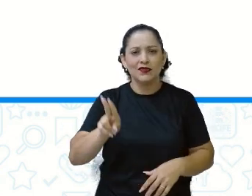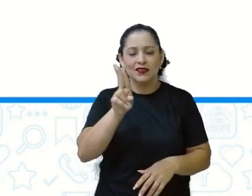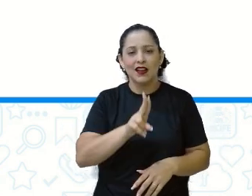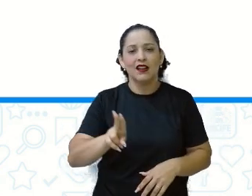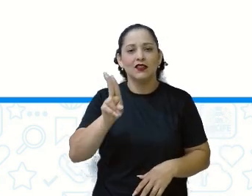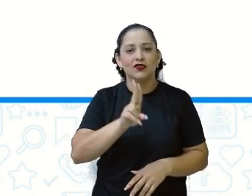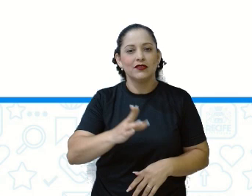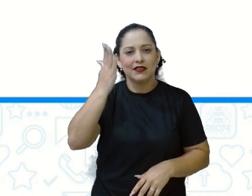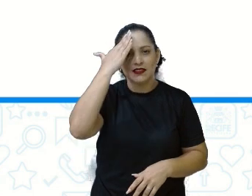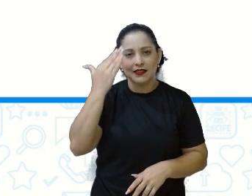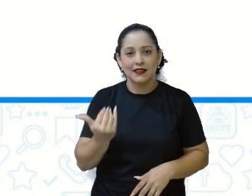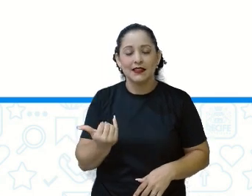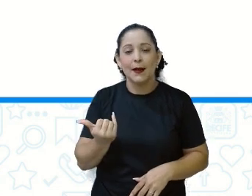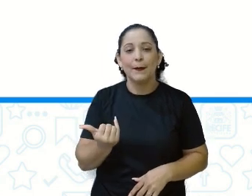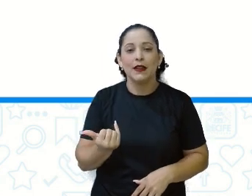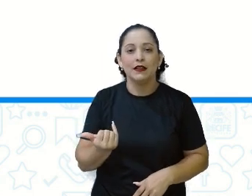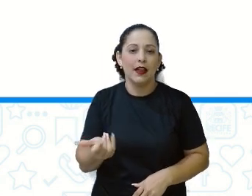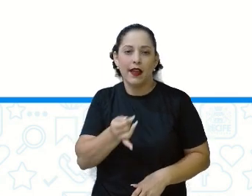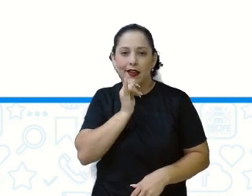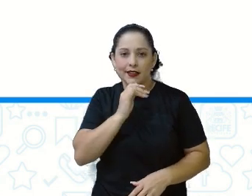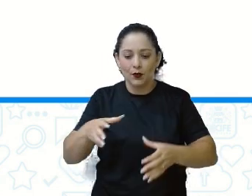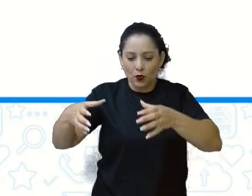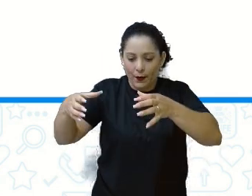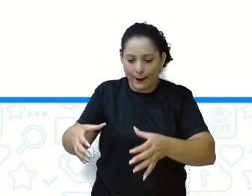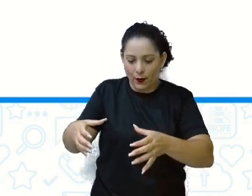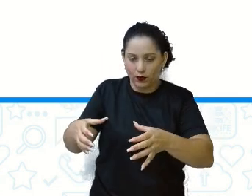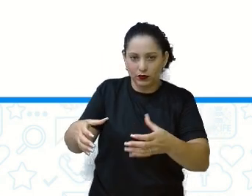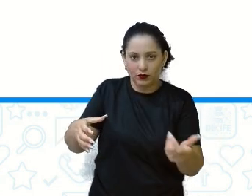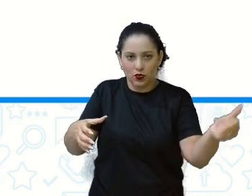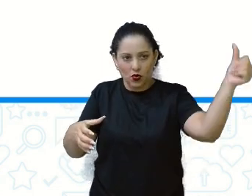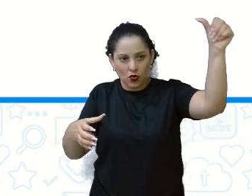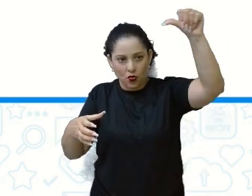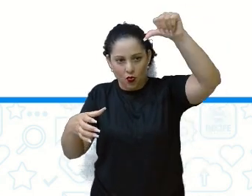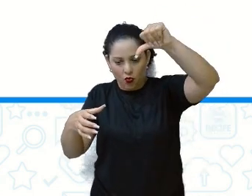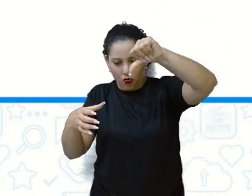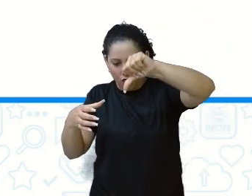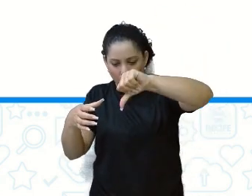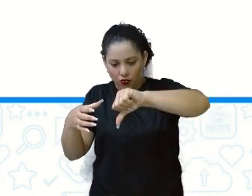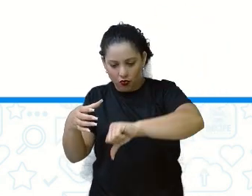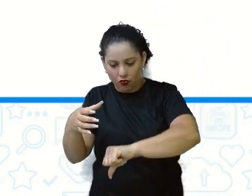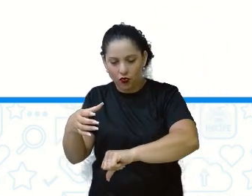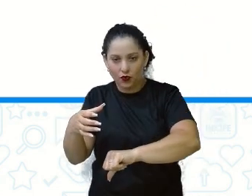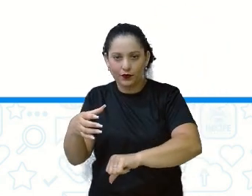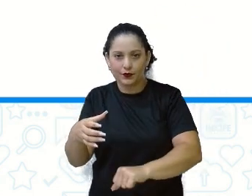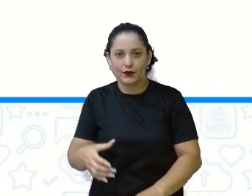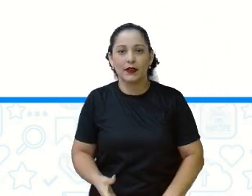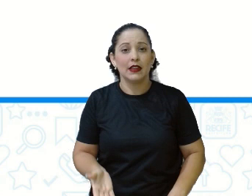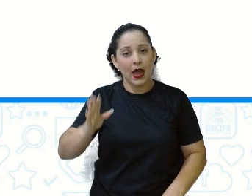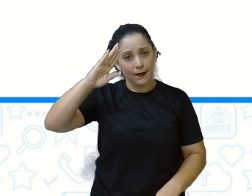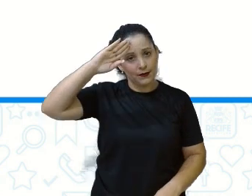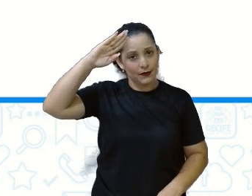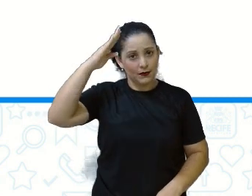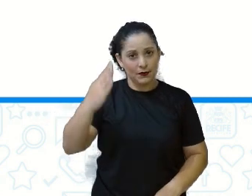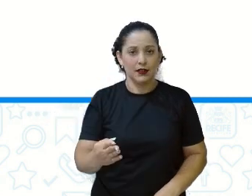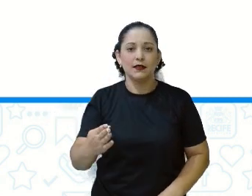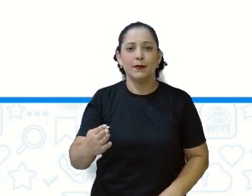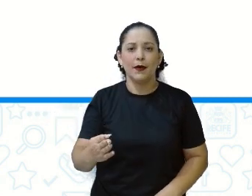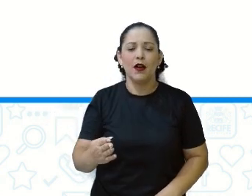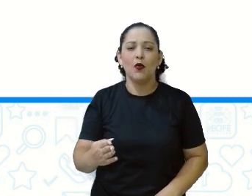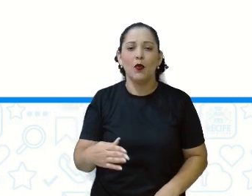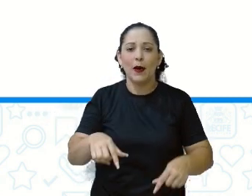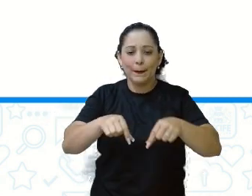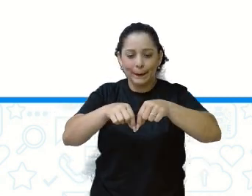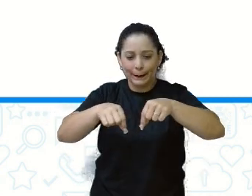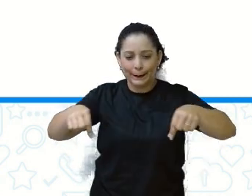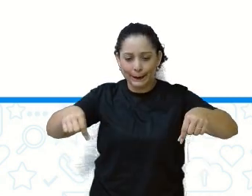volume no interior de um recipiente. A principal unidade de medida da capacidade é